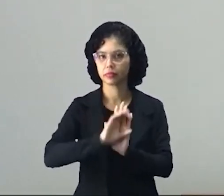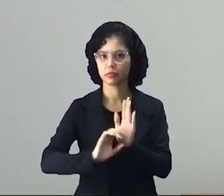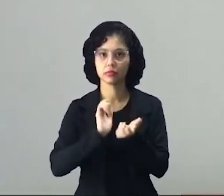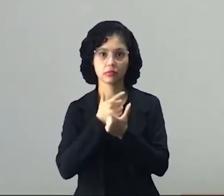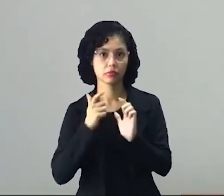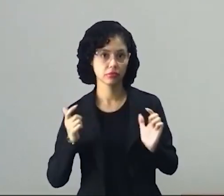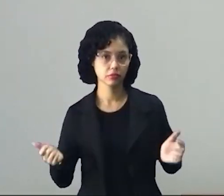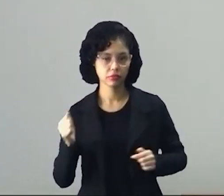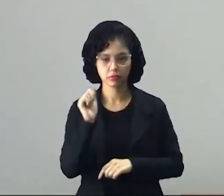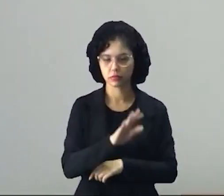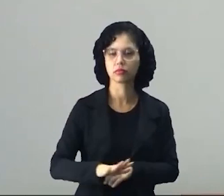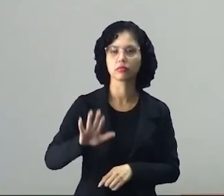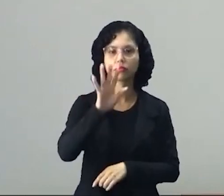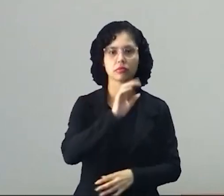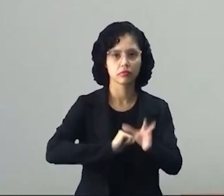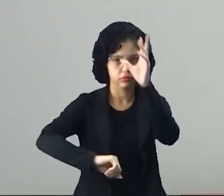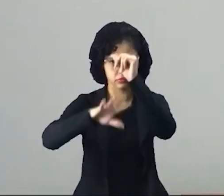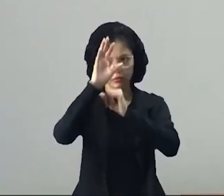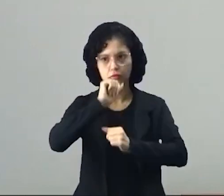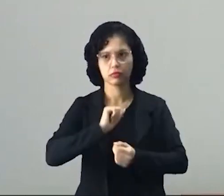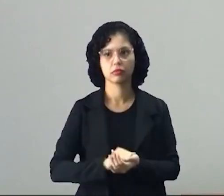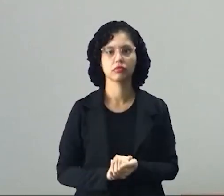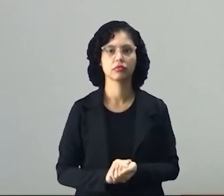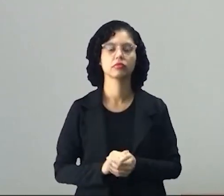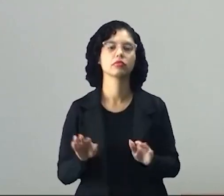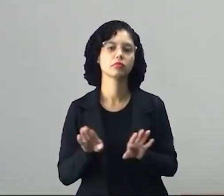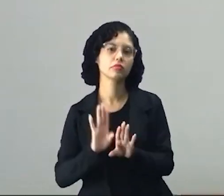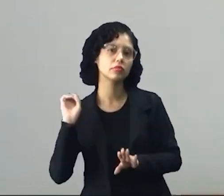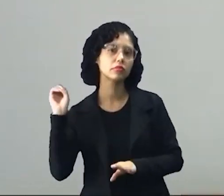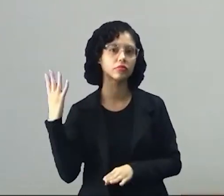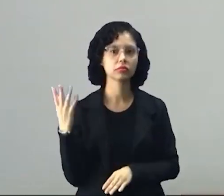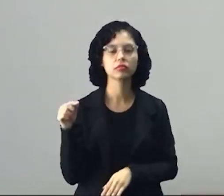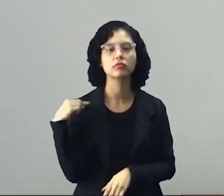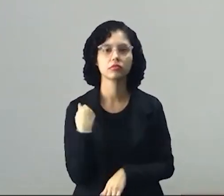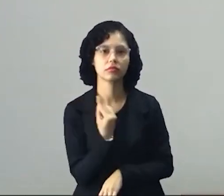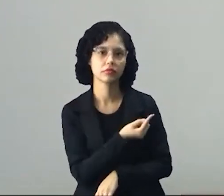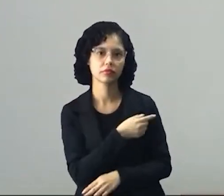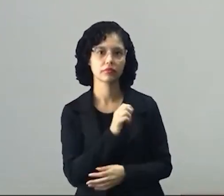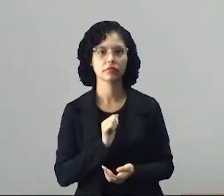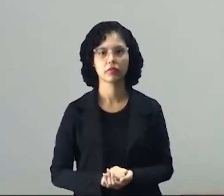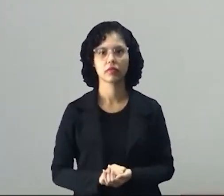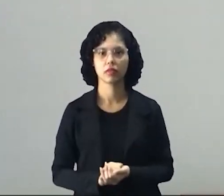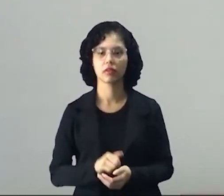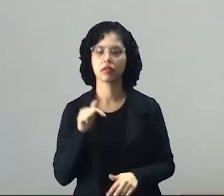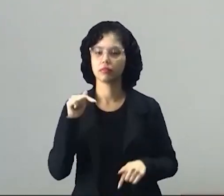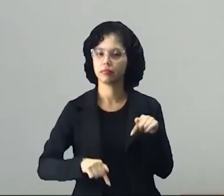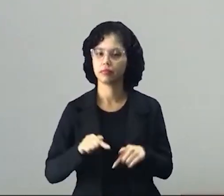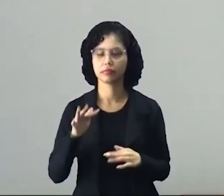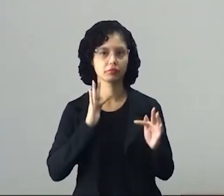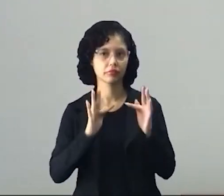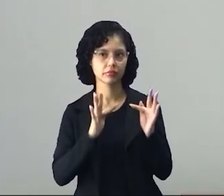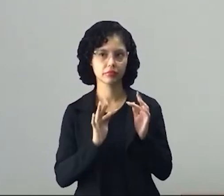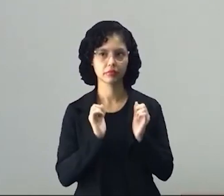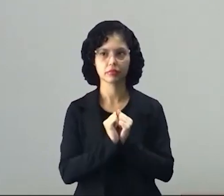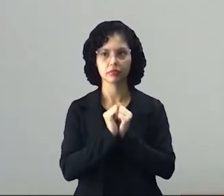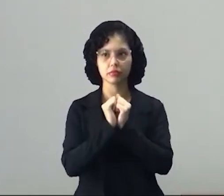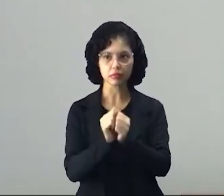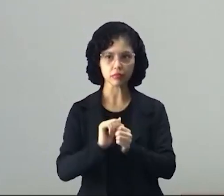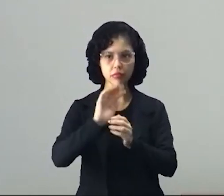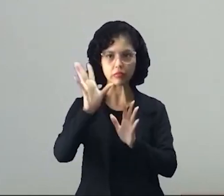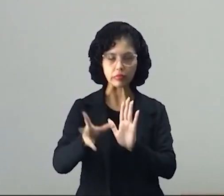das grandes áreas do conhecimento. Então, no nosso caso, nós vamos estar juntos com Química e Física, né? Então,